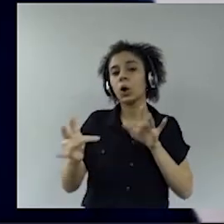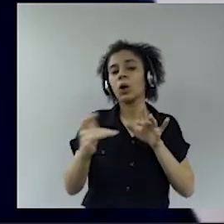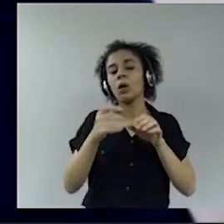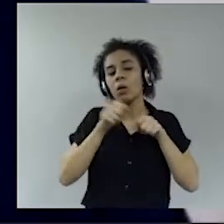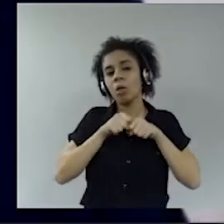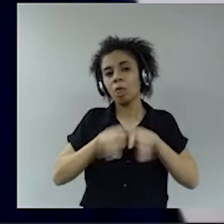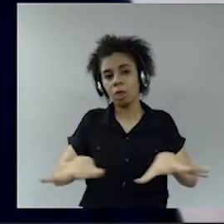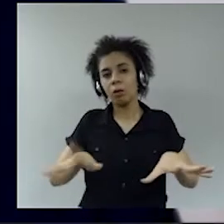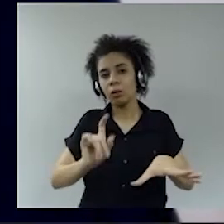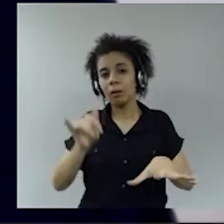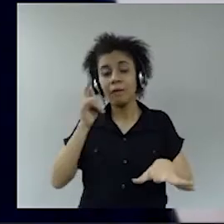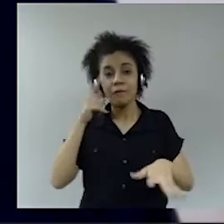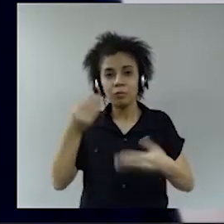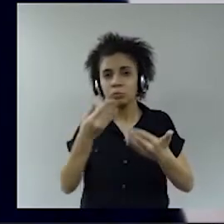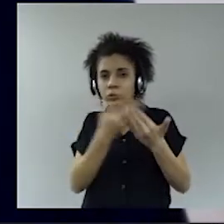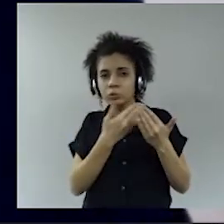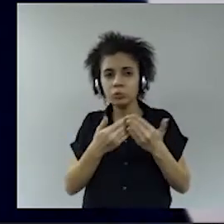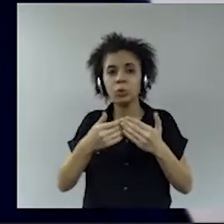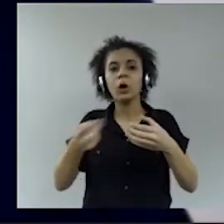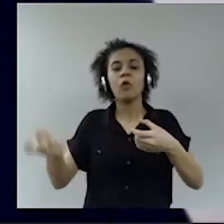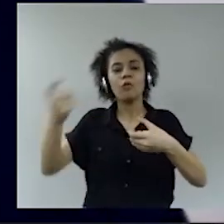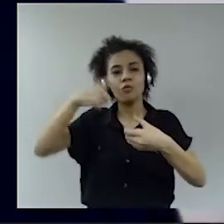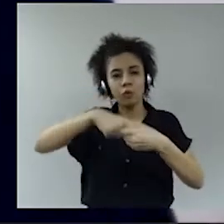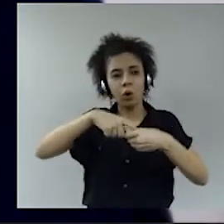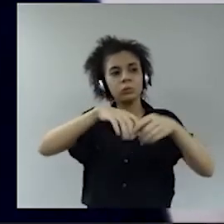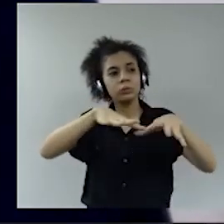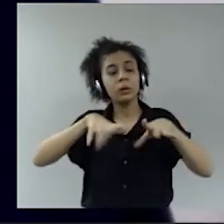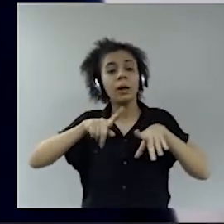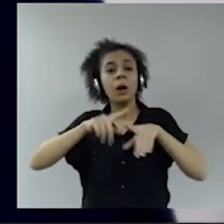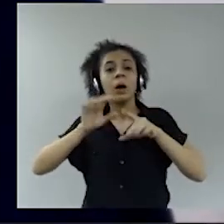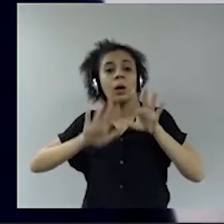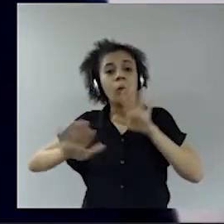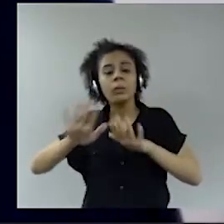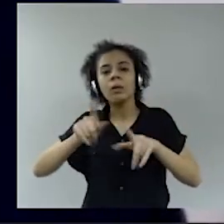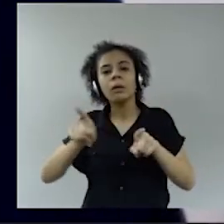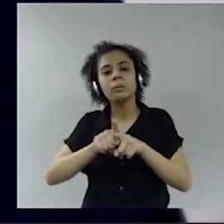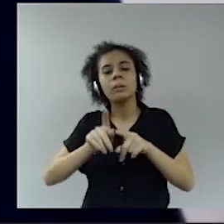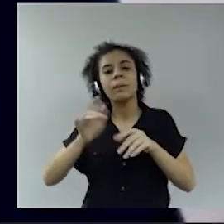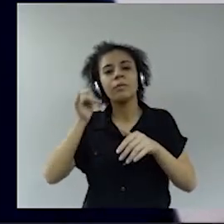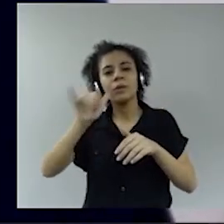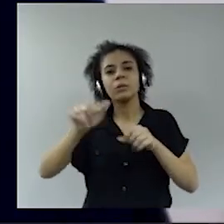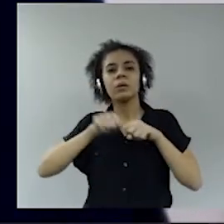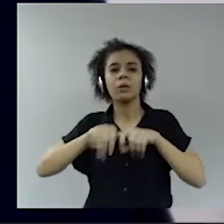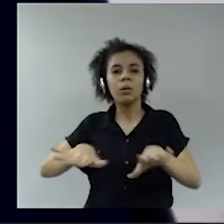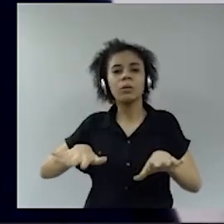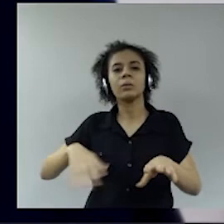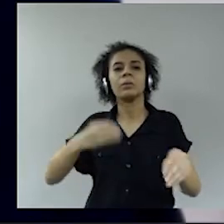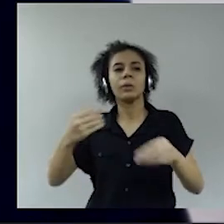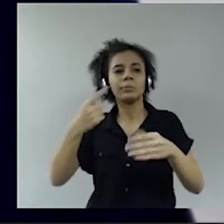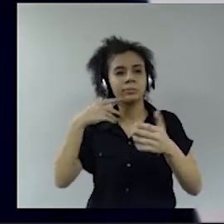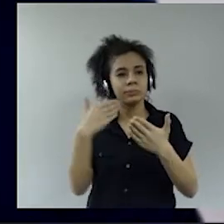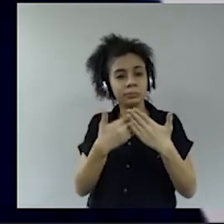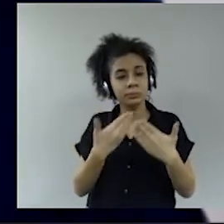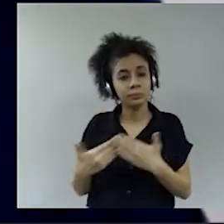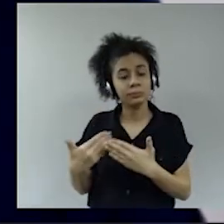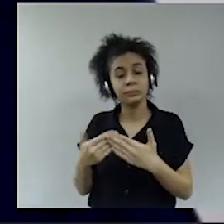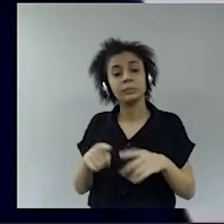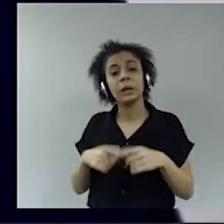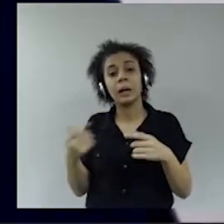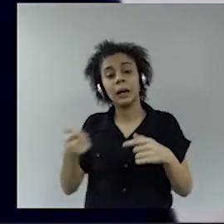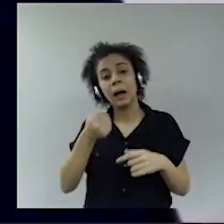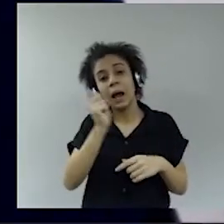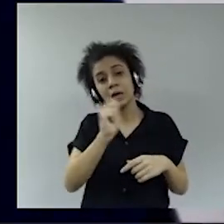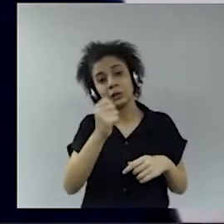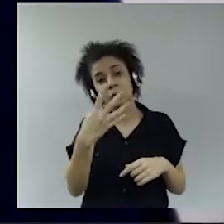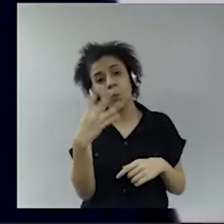pelo novo coronavírus, o Covid-19, e deu outras providências. Mas, no seu artigo